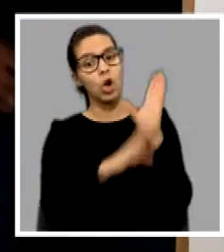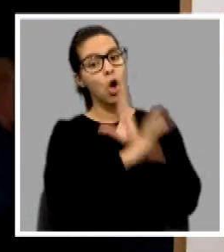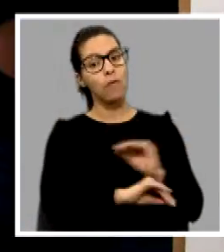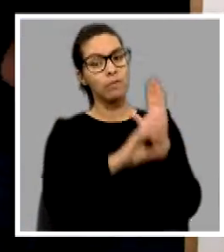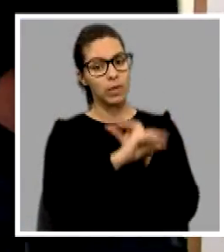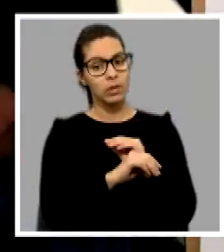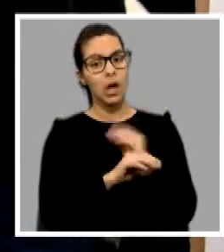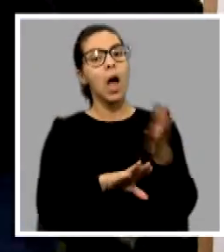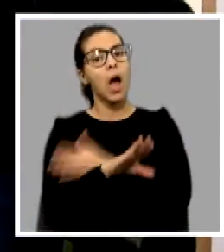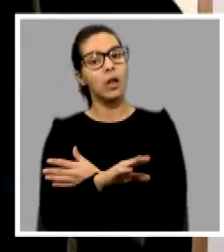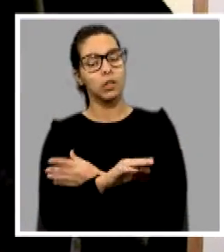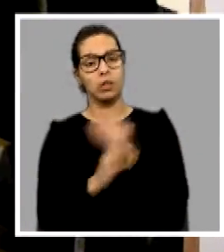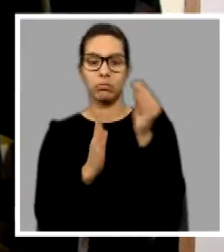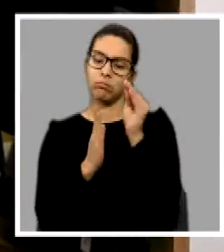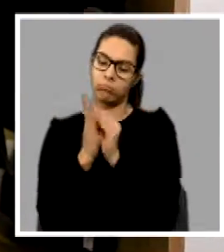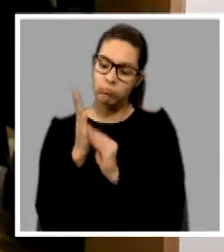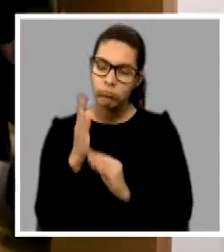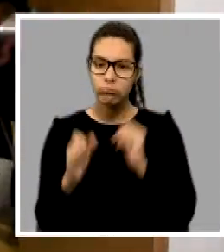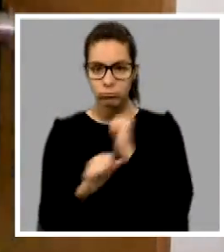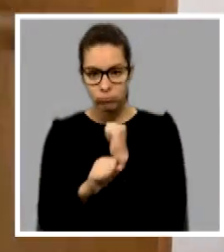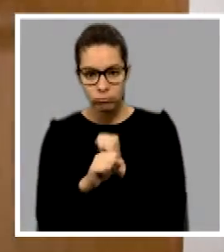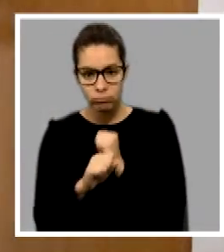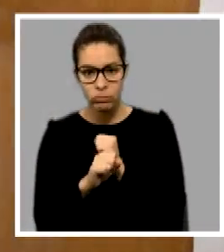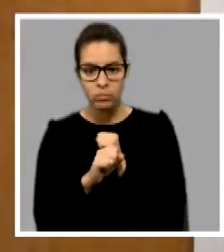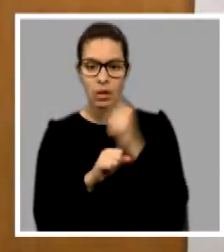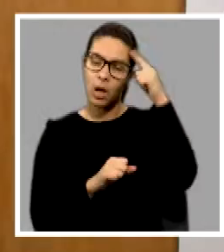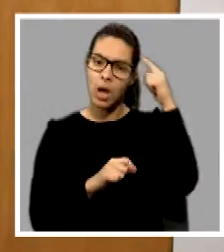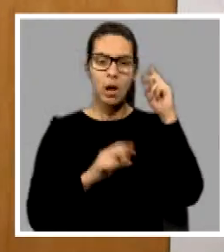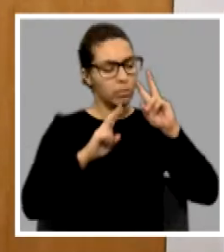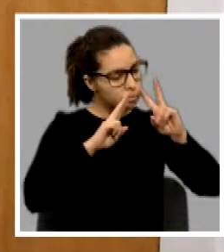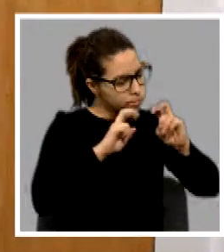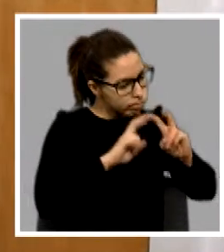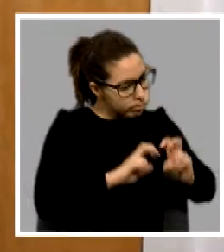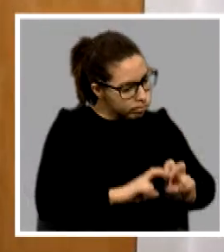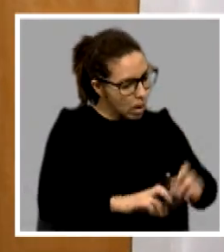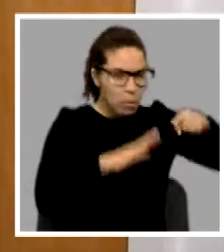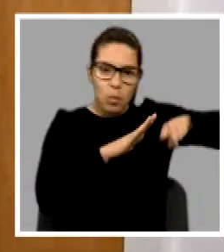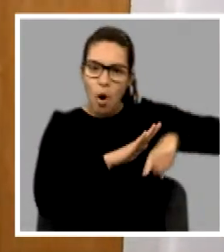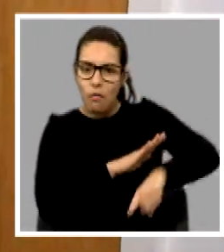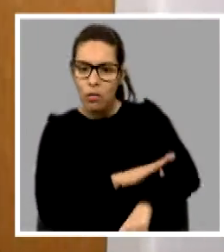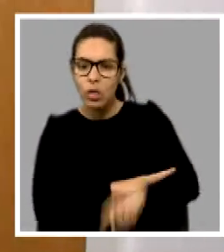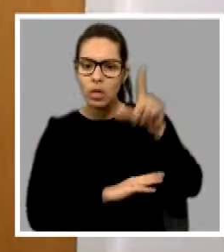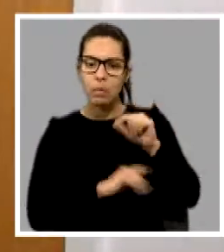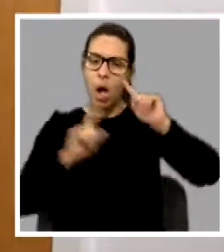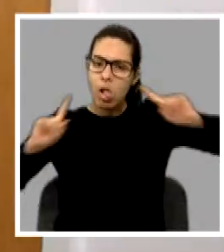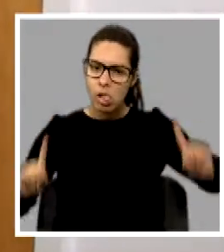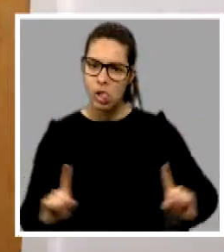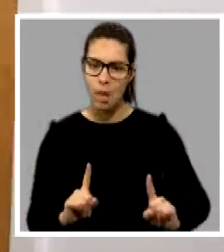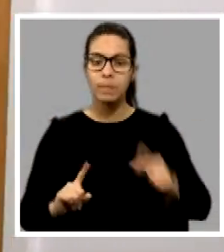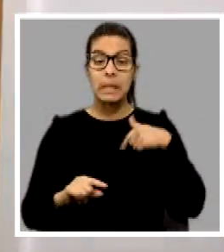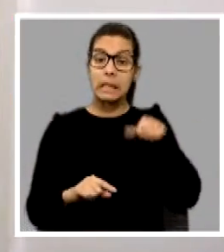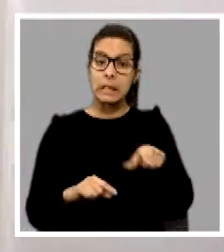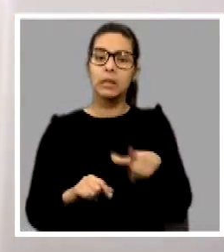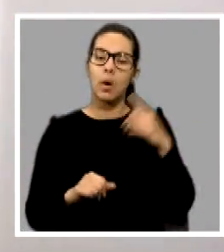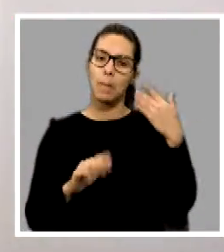Por trás de um momento de conversa há sempre um grande trabalho de bastidores. Implica curiosidade, uma pesquisa atenta e profunda